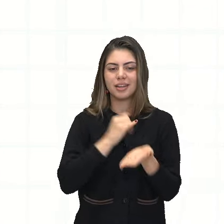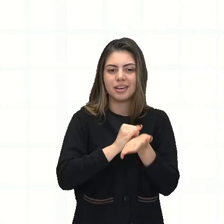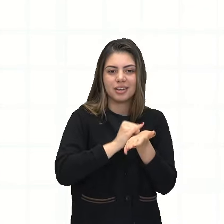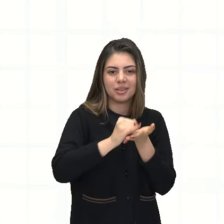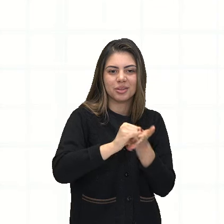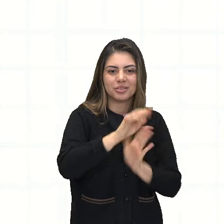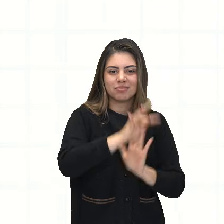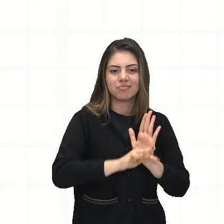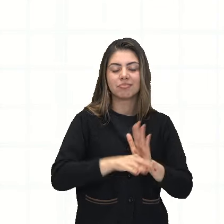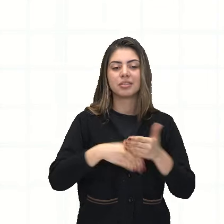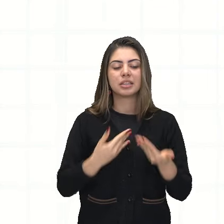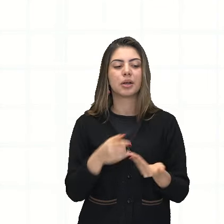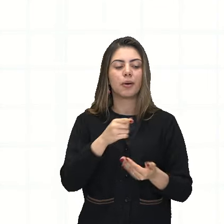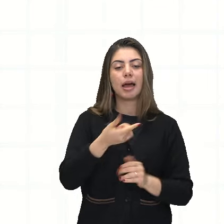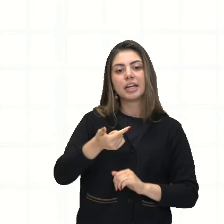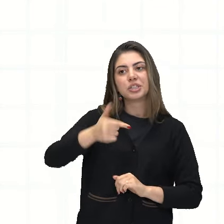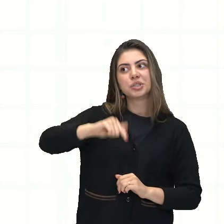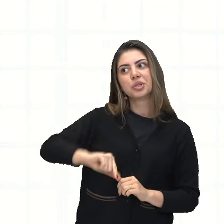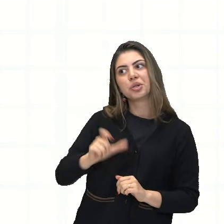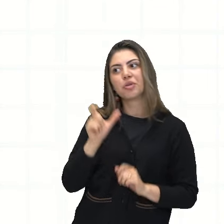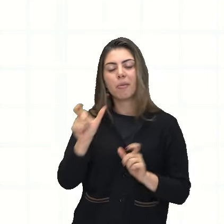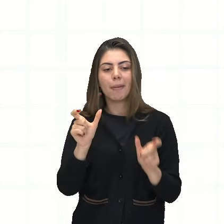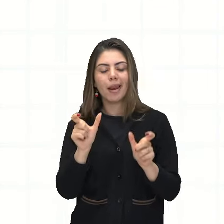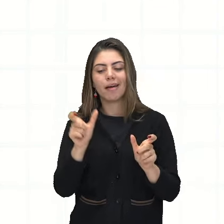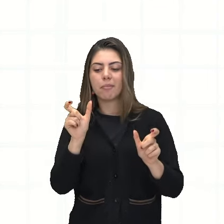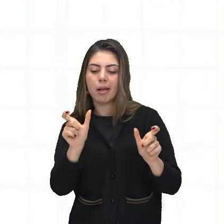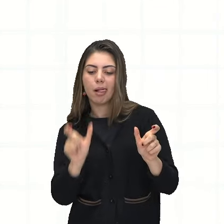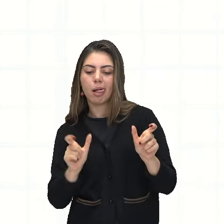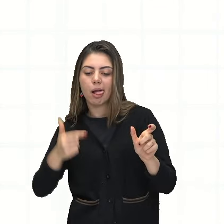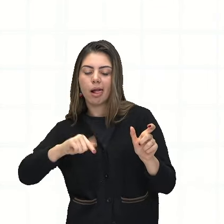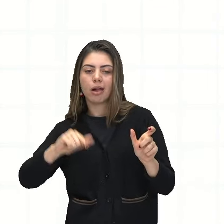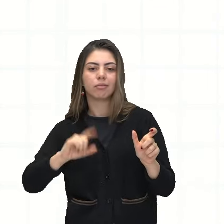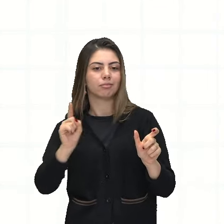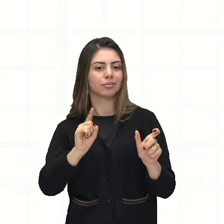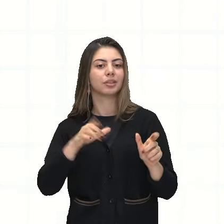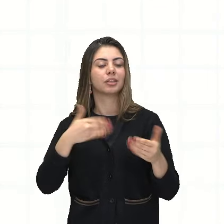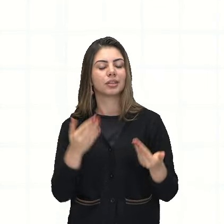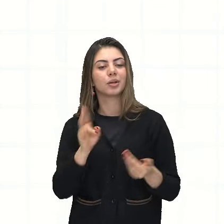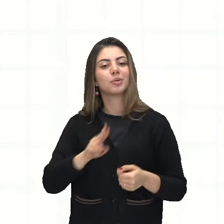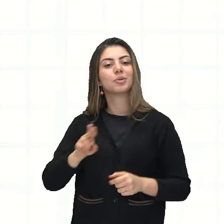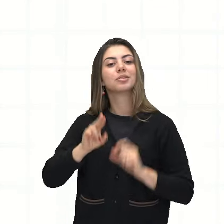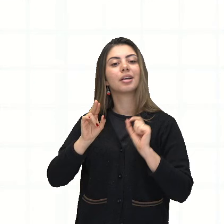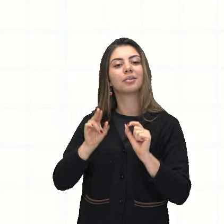não repetir a palavra, foi usada aí essa